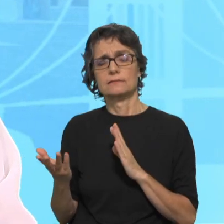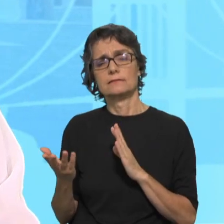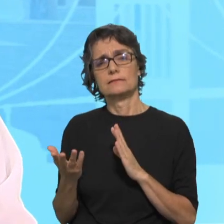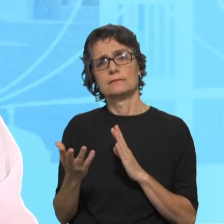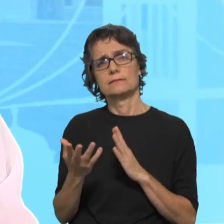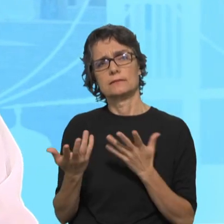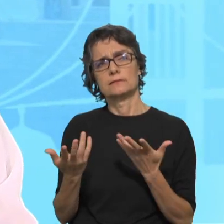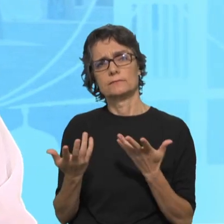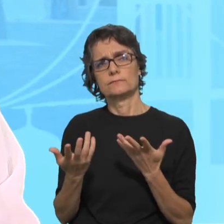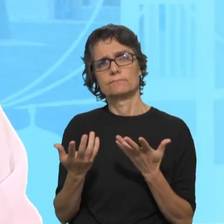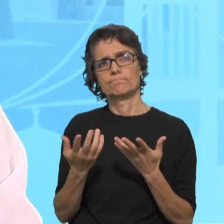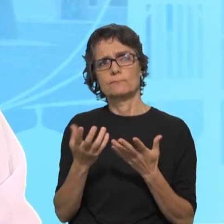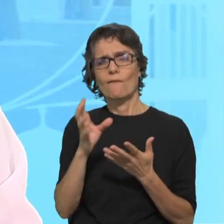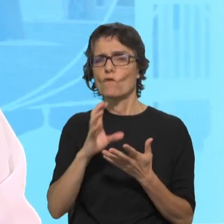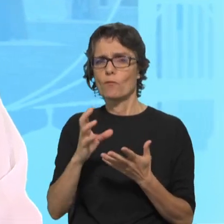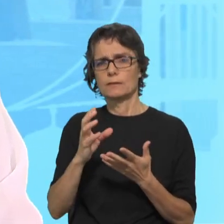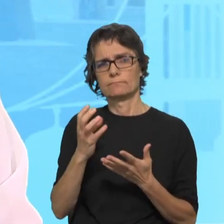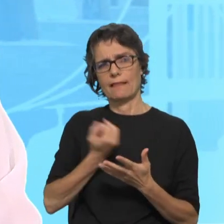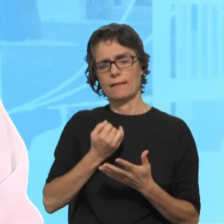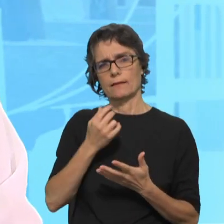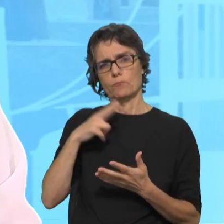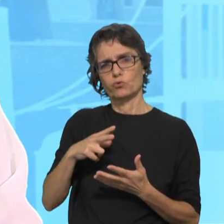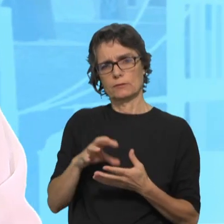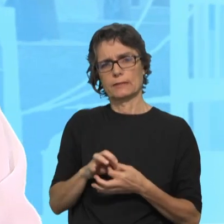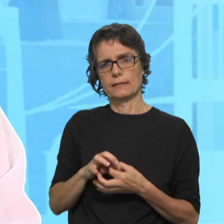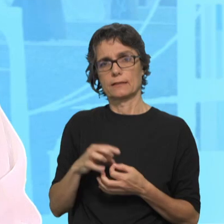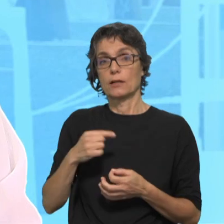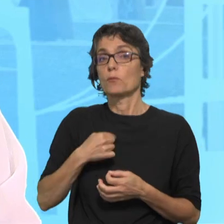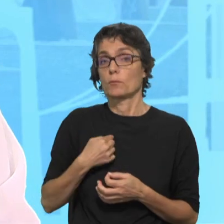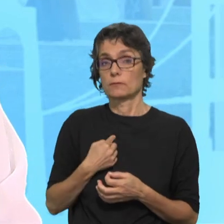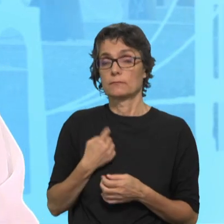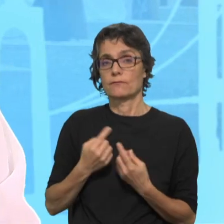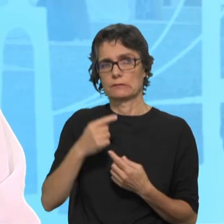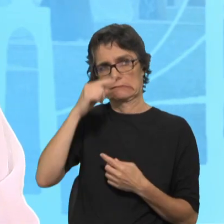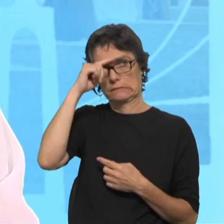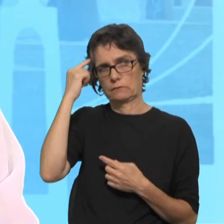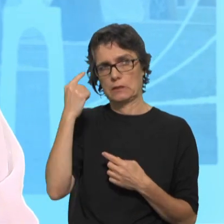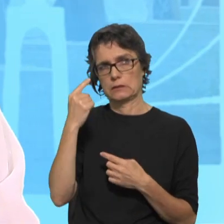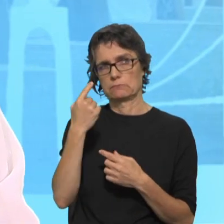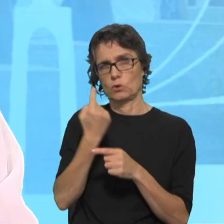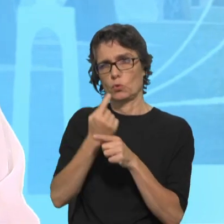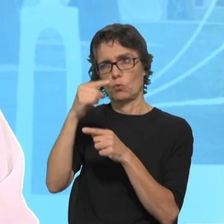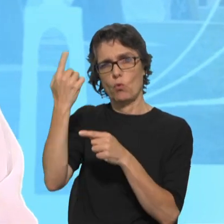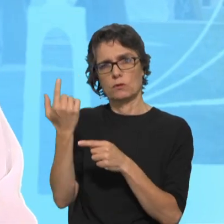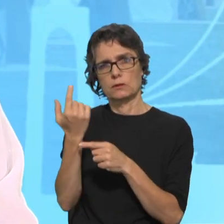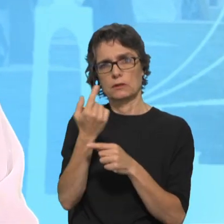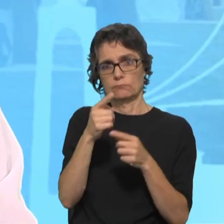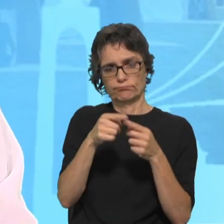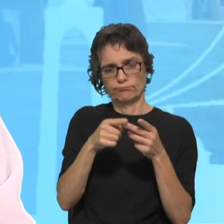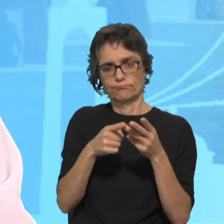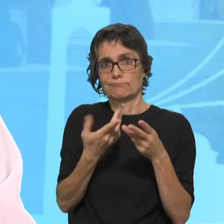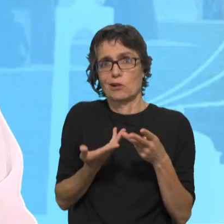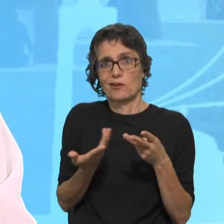estruturantes no modo de ser português. Claro. Eu tenho alguma dificuldade em pensar noutras coisas que não nestas que acabo de